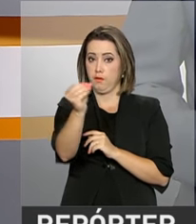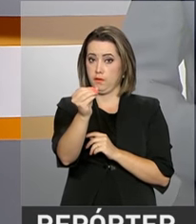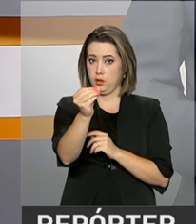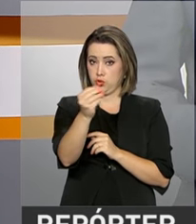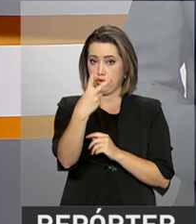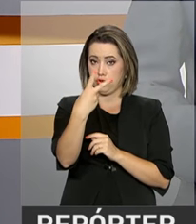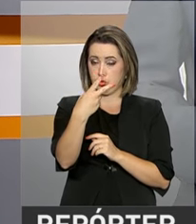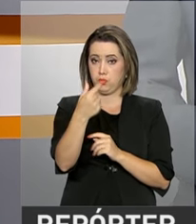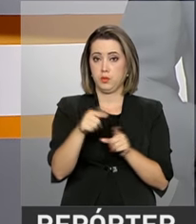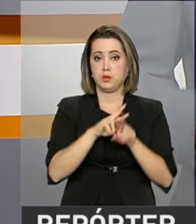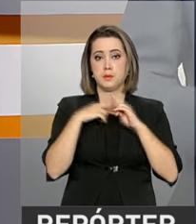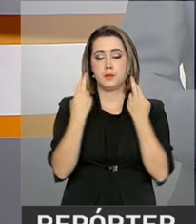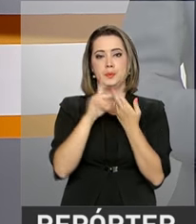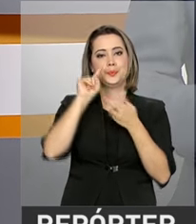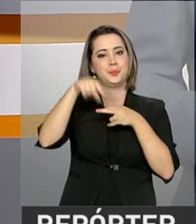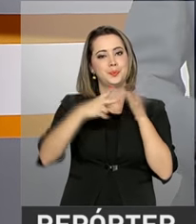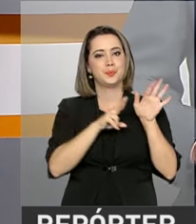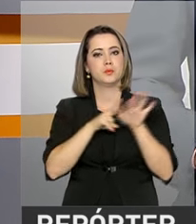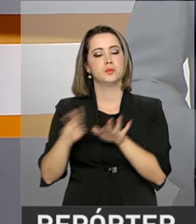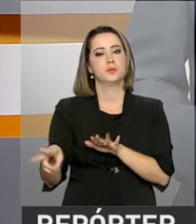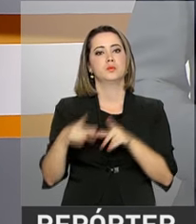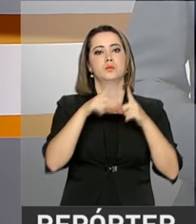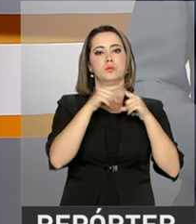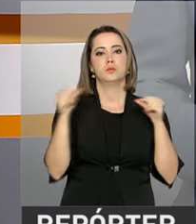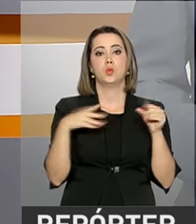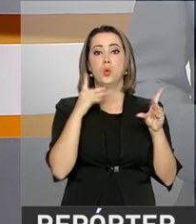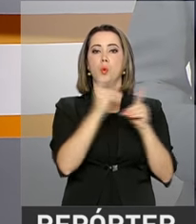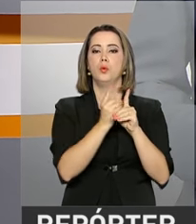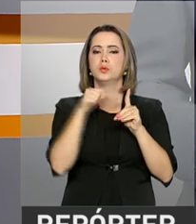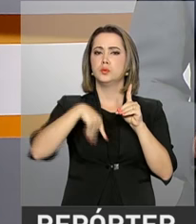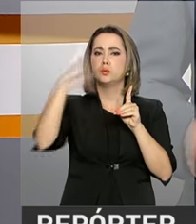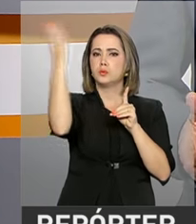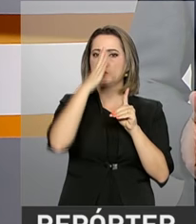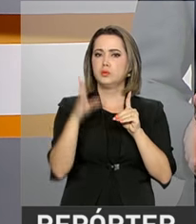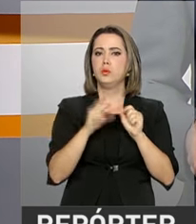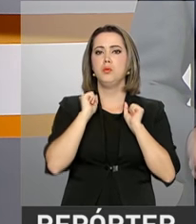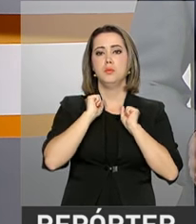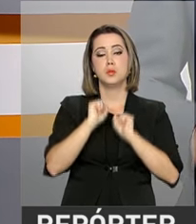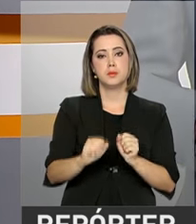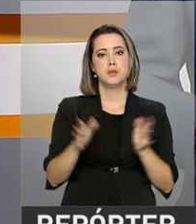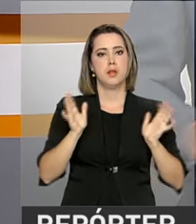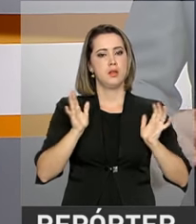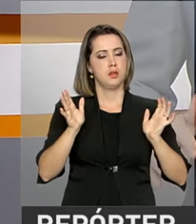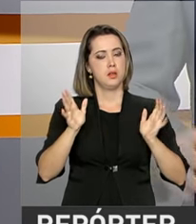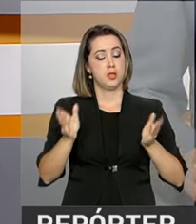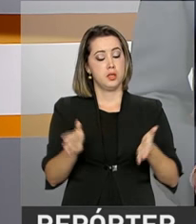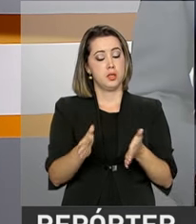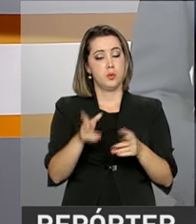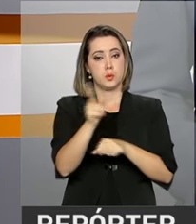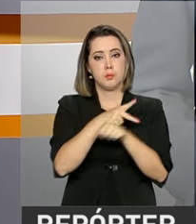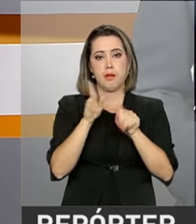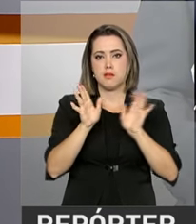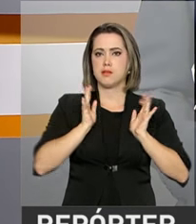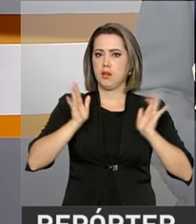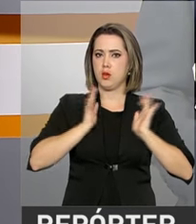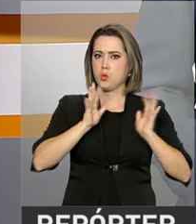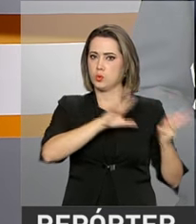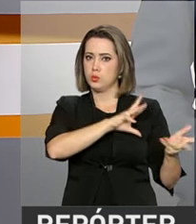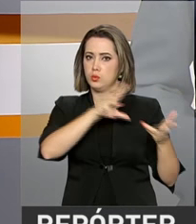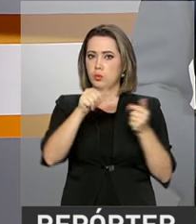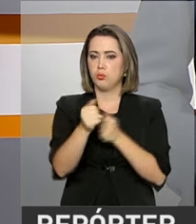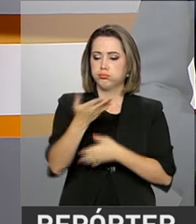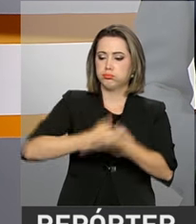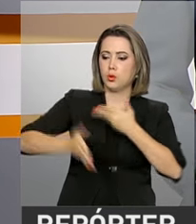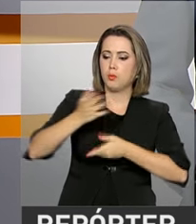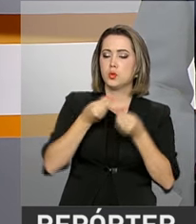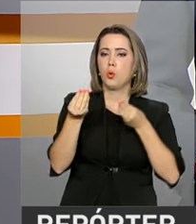próxima semana em Brasília. O encontro no Brasil vai permitir que os países mais ricos do mundo compartilhem experiências no combate aos